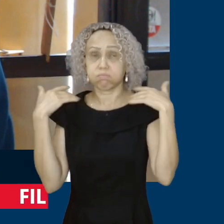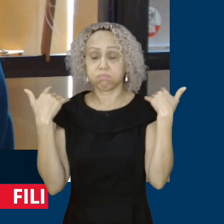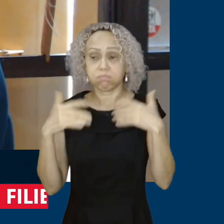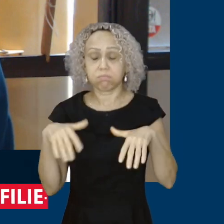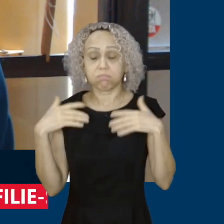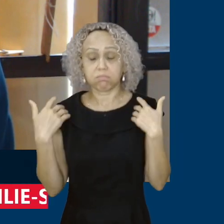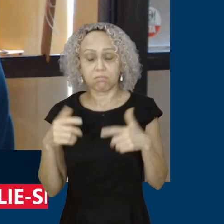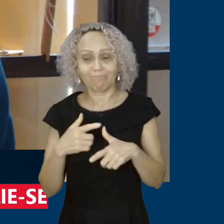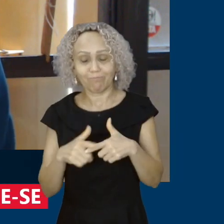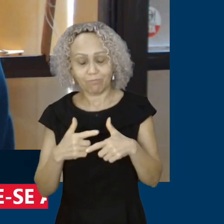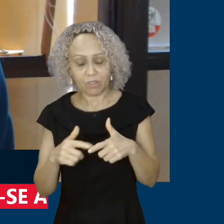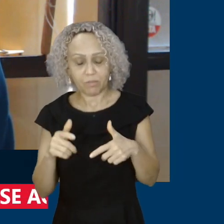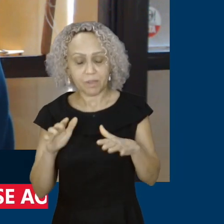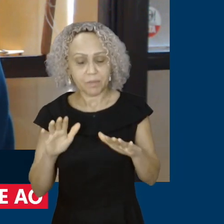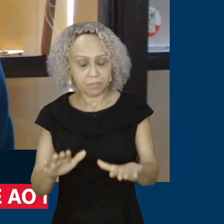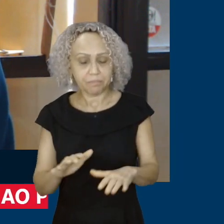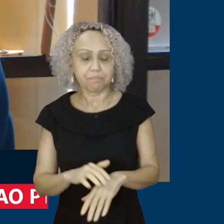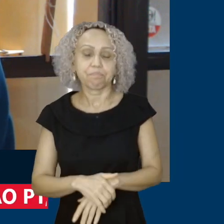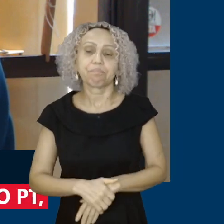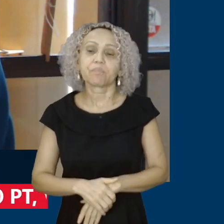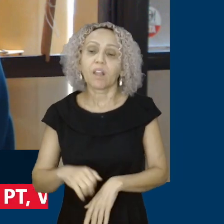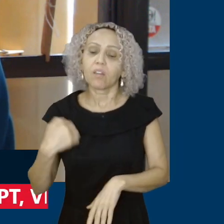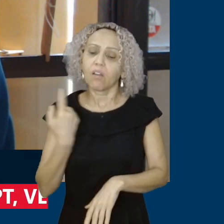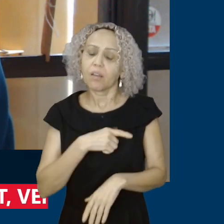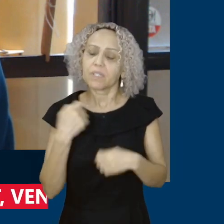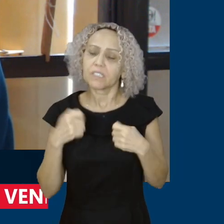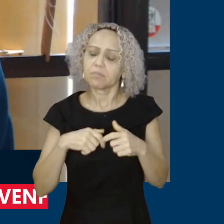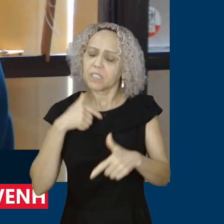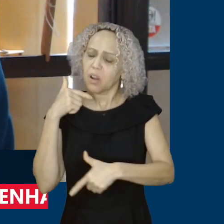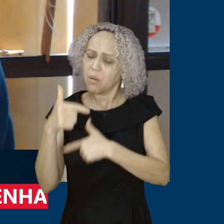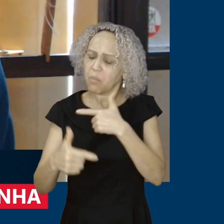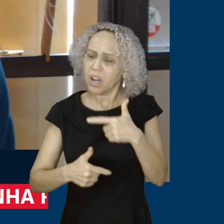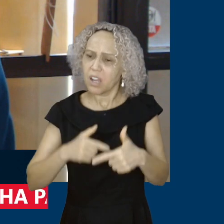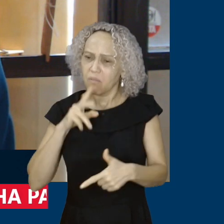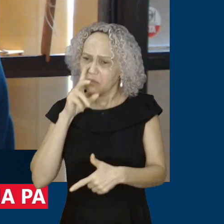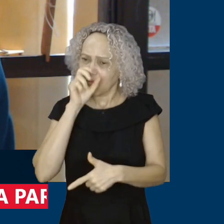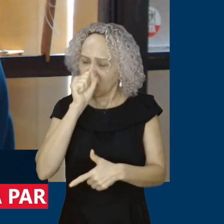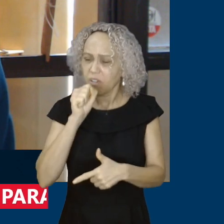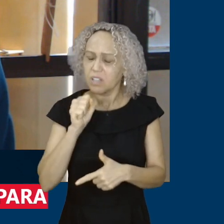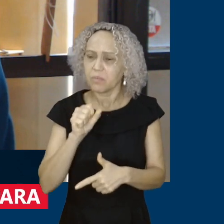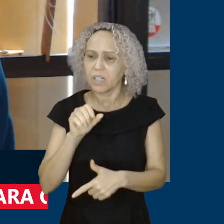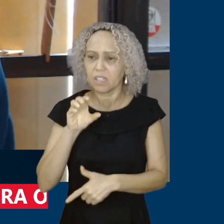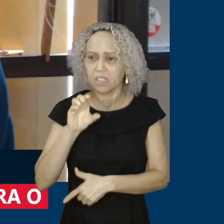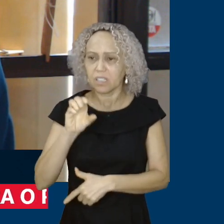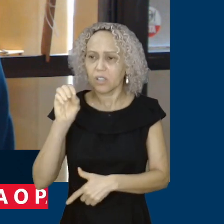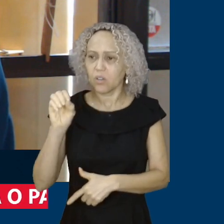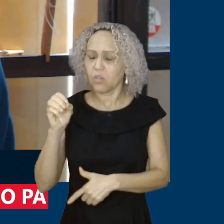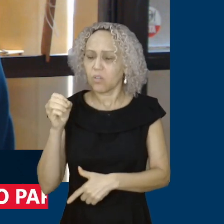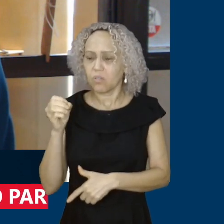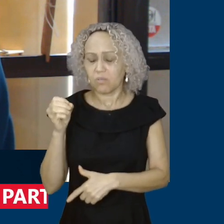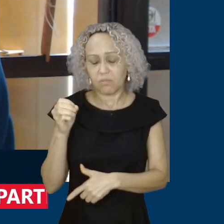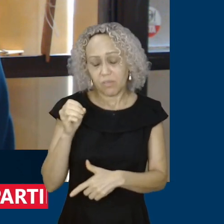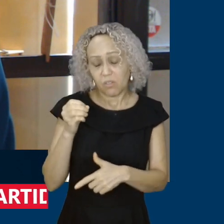nós precisamos trabalhar fortemente para descarbonizar a